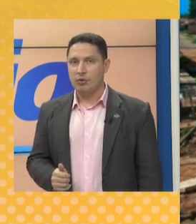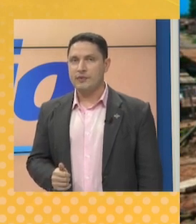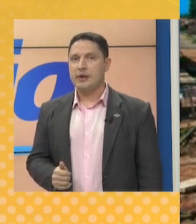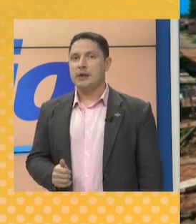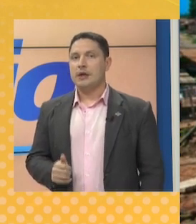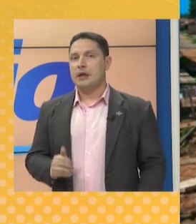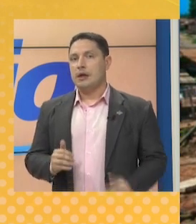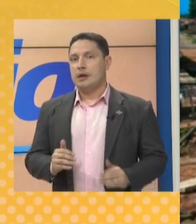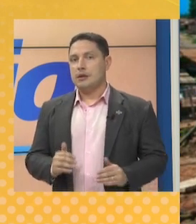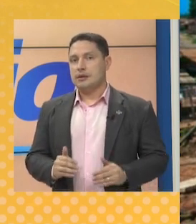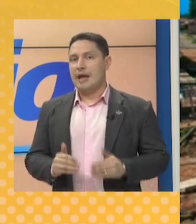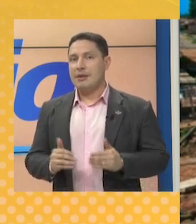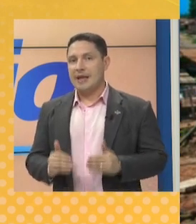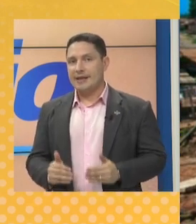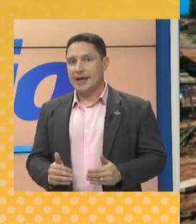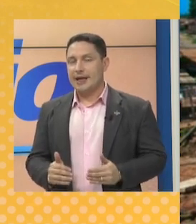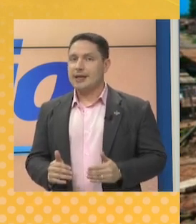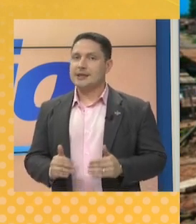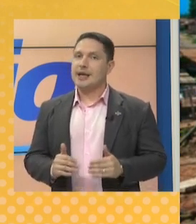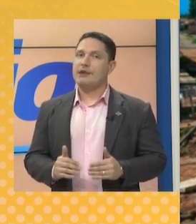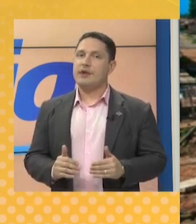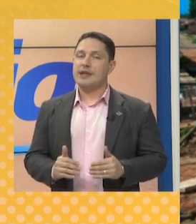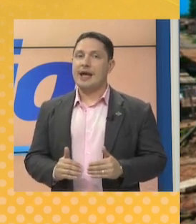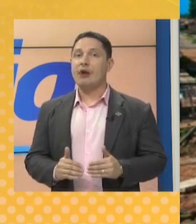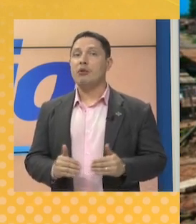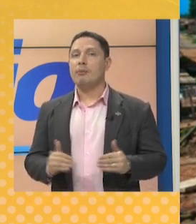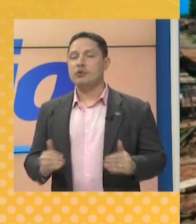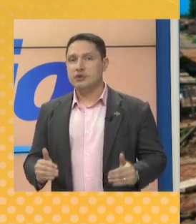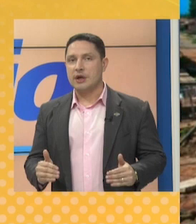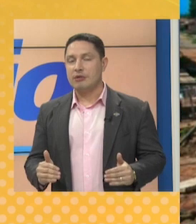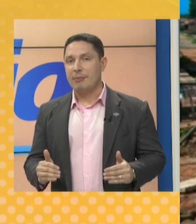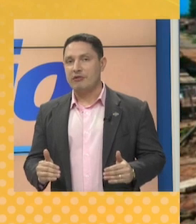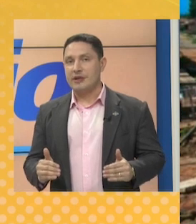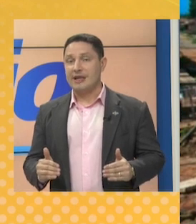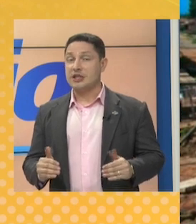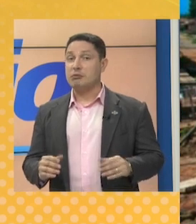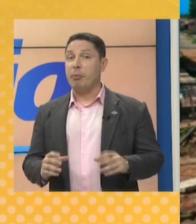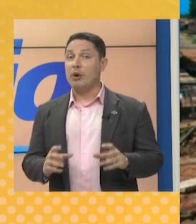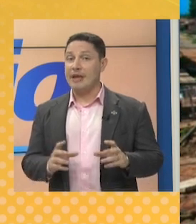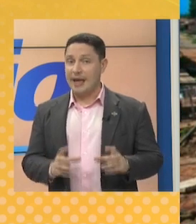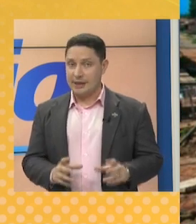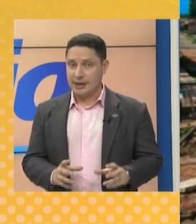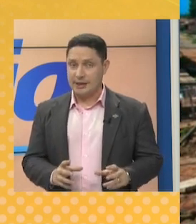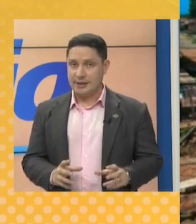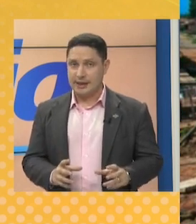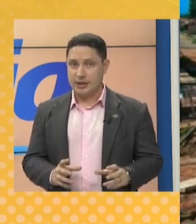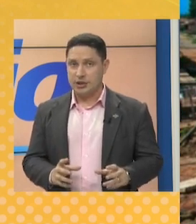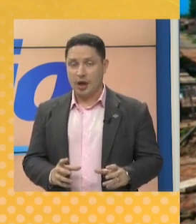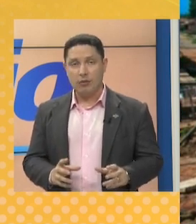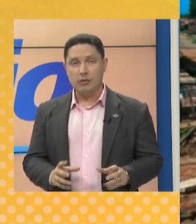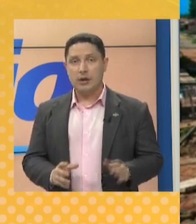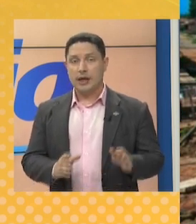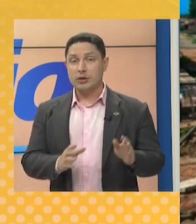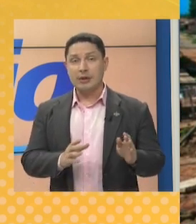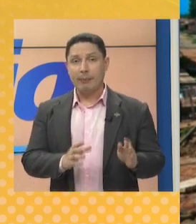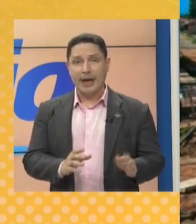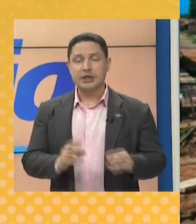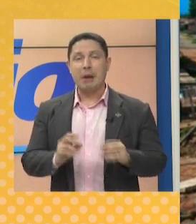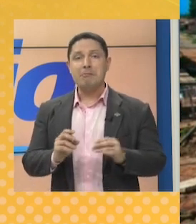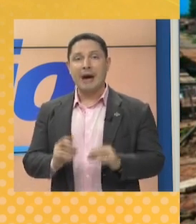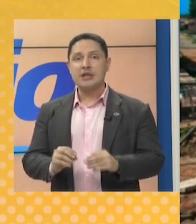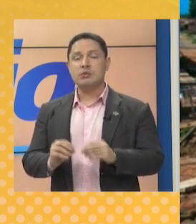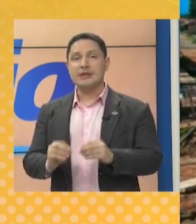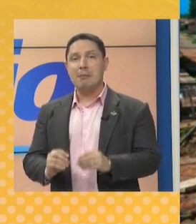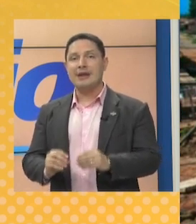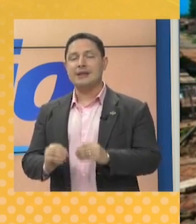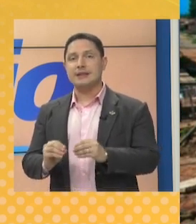de Timon. Terminada a galeria, será feita a recomposição da pavimentação poliédrica dessa região. Então, na